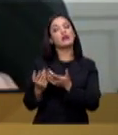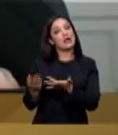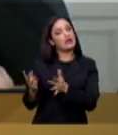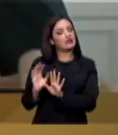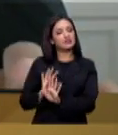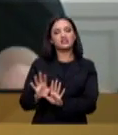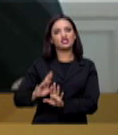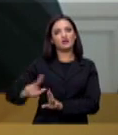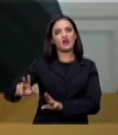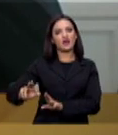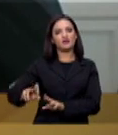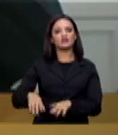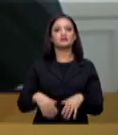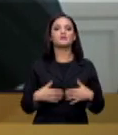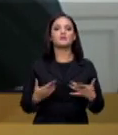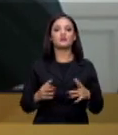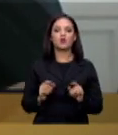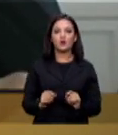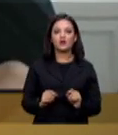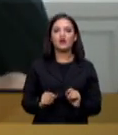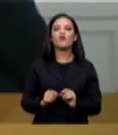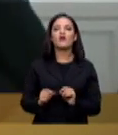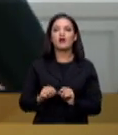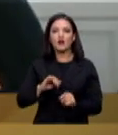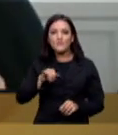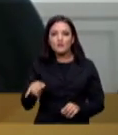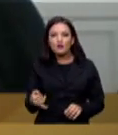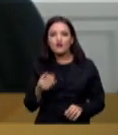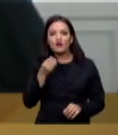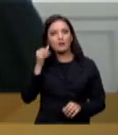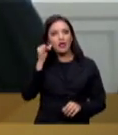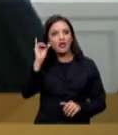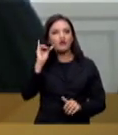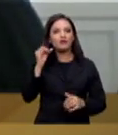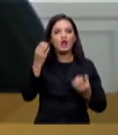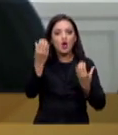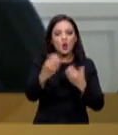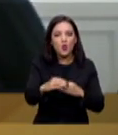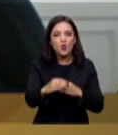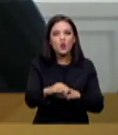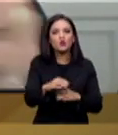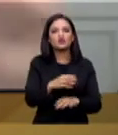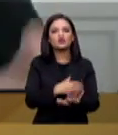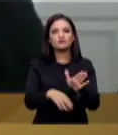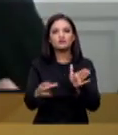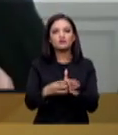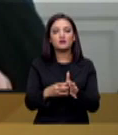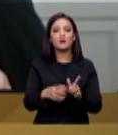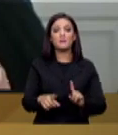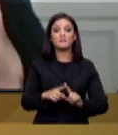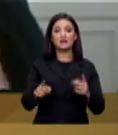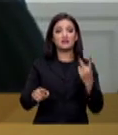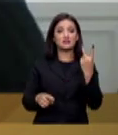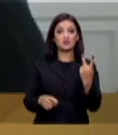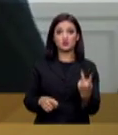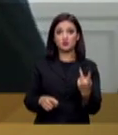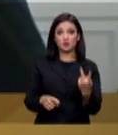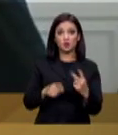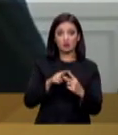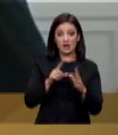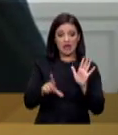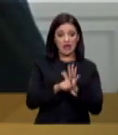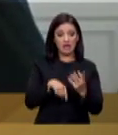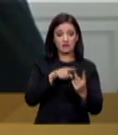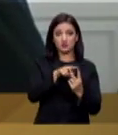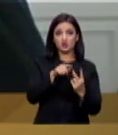escape para fugir à obrigatoriedade dos concursos públicos, mas essas duas leis, elas se exauriram no tempo, 12